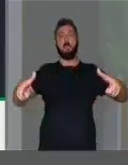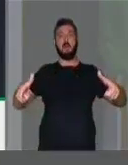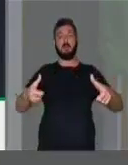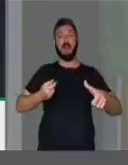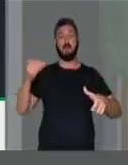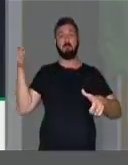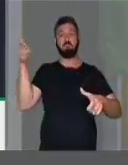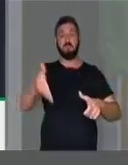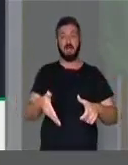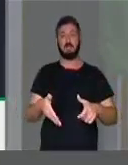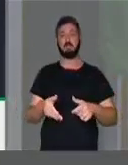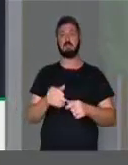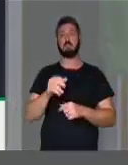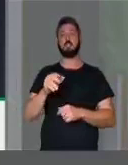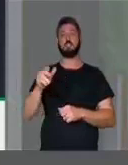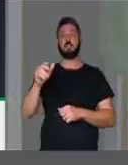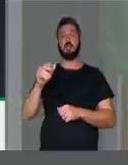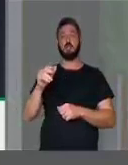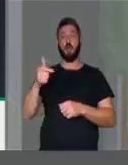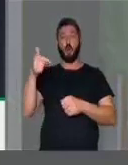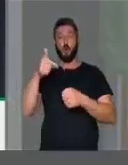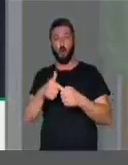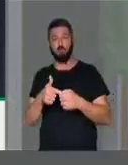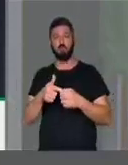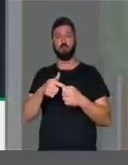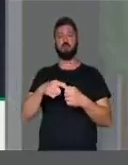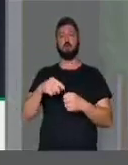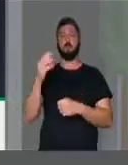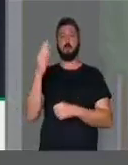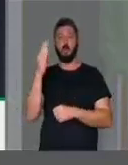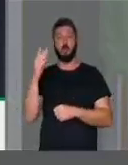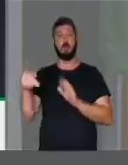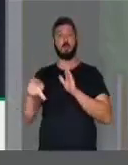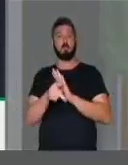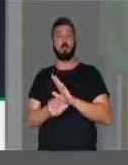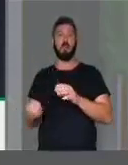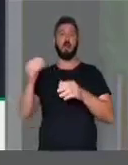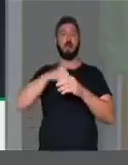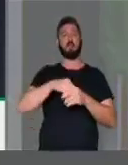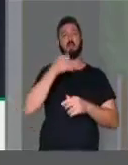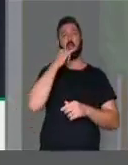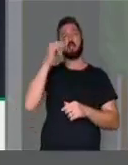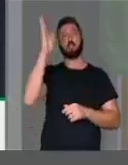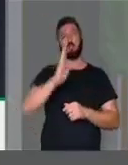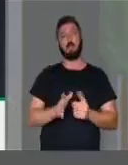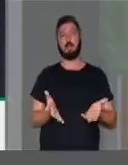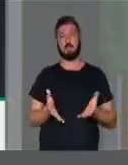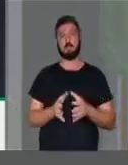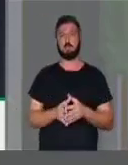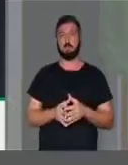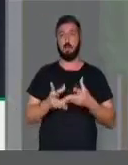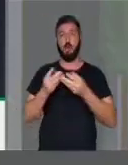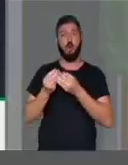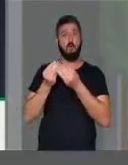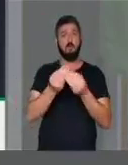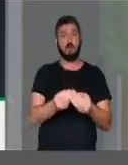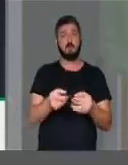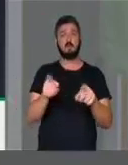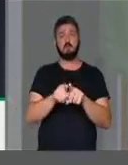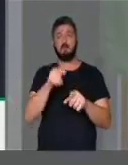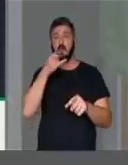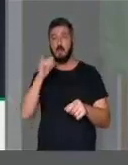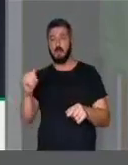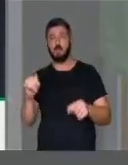da participação dos biocombustíveis em nossa matriz energética nacional, com oferecimento